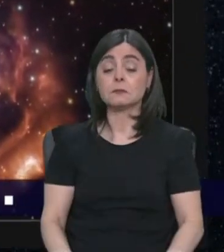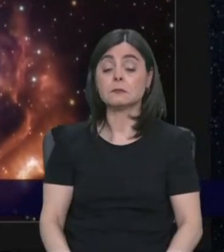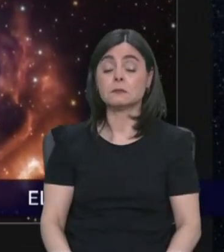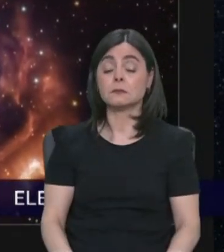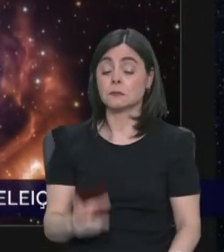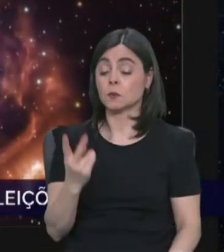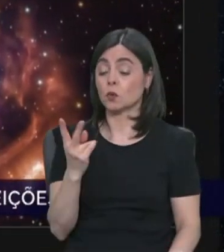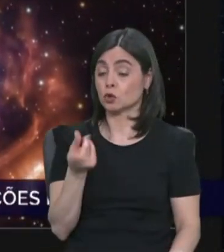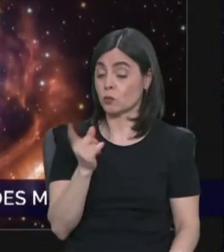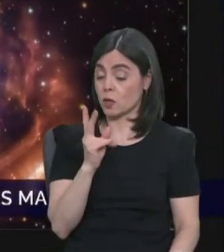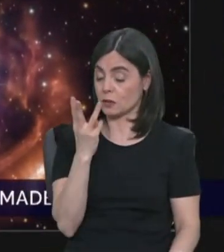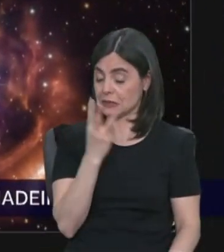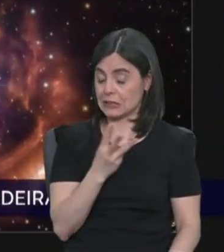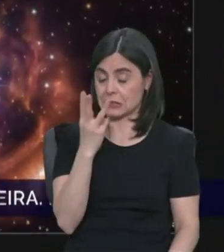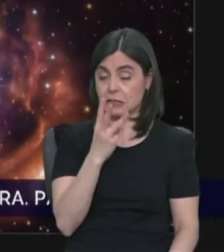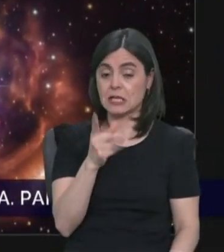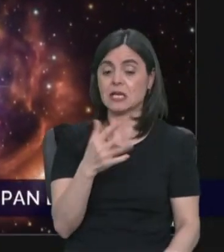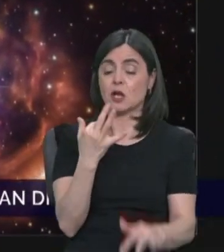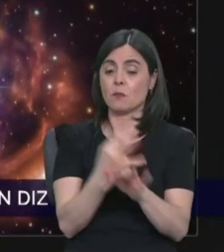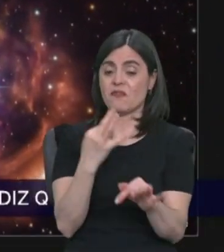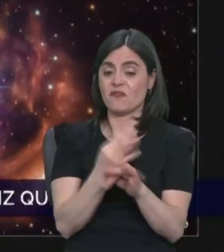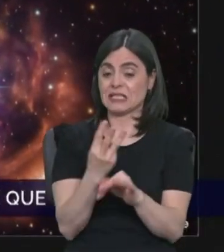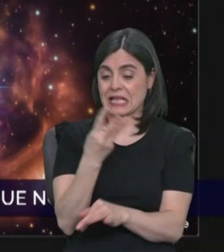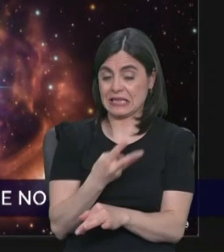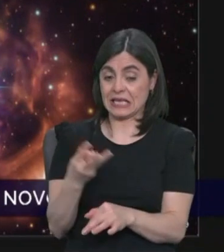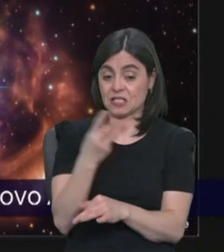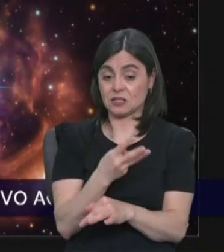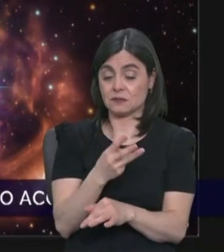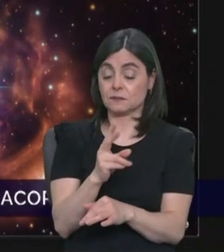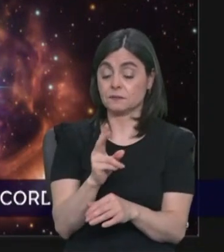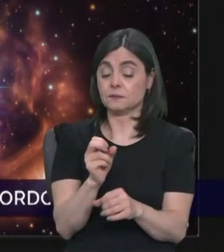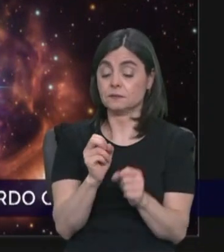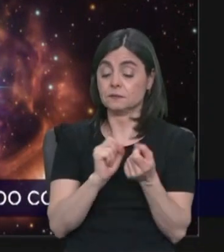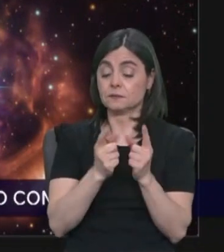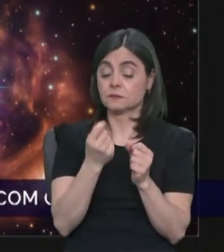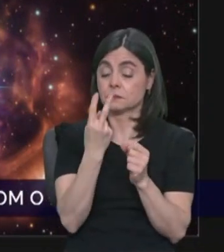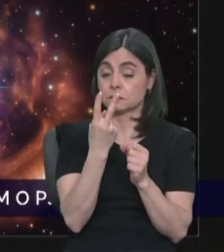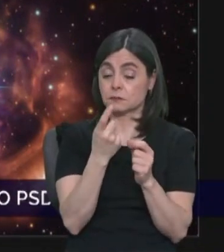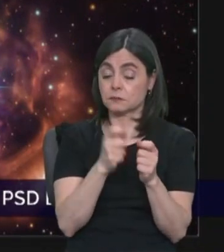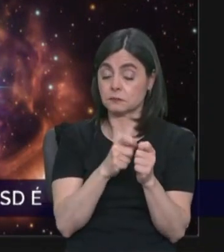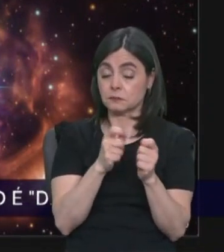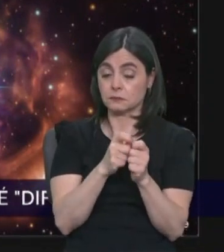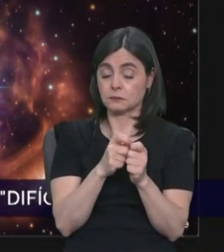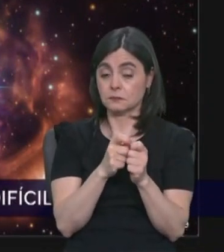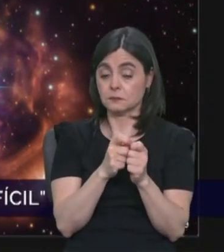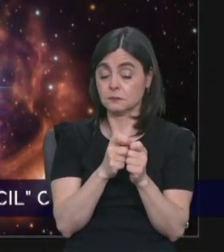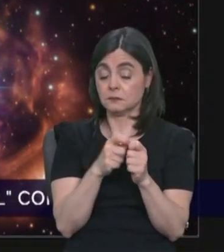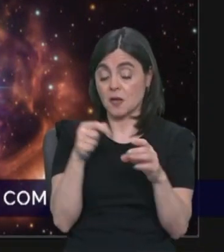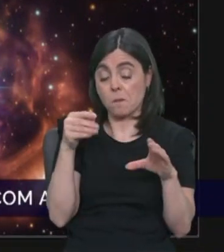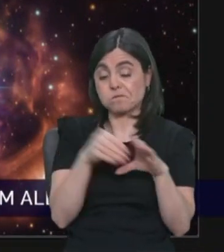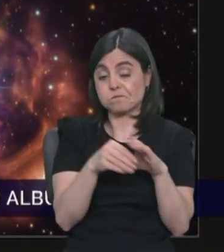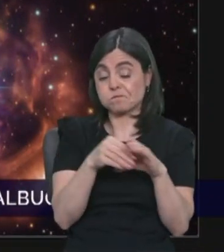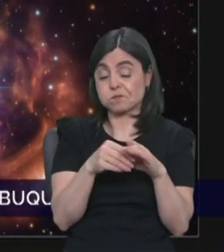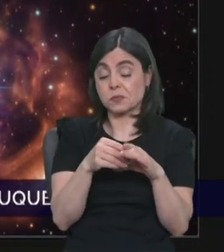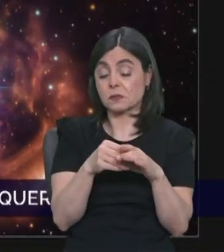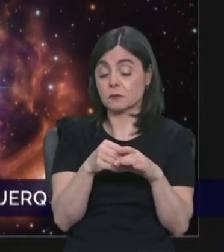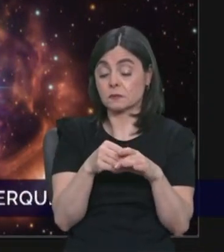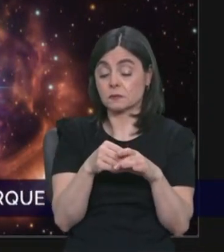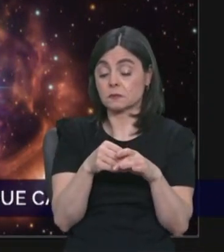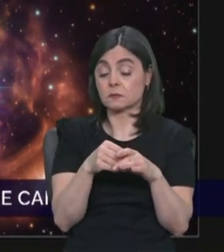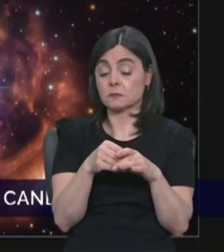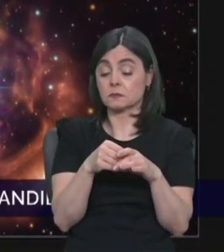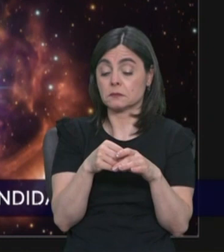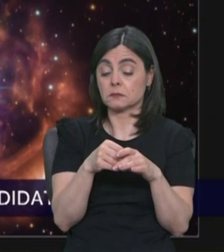eram dois, eram três. Isto era uma festa a três. Duas estrelas muito próximas, mais interiores, e a